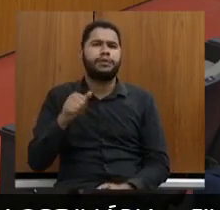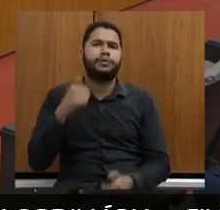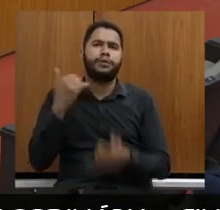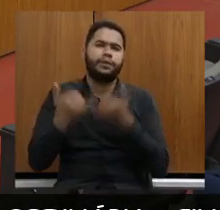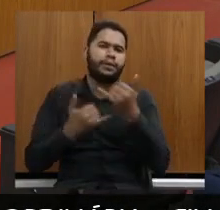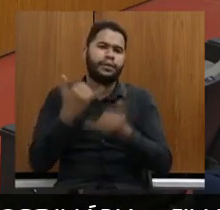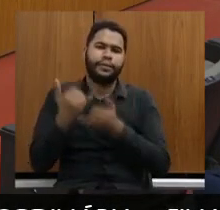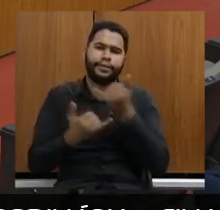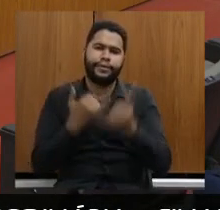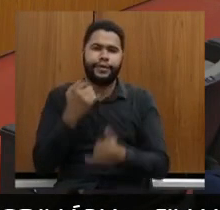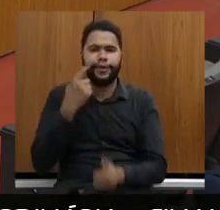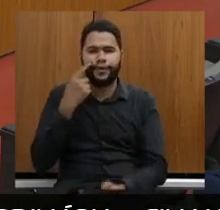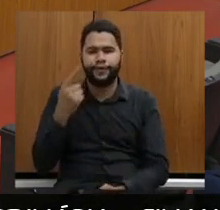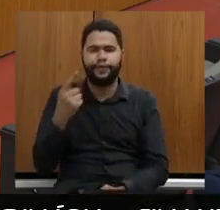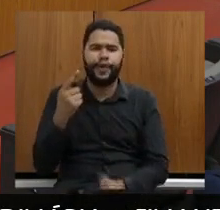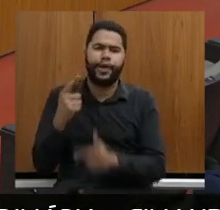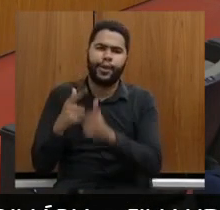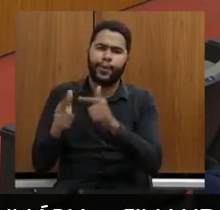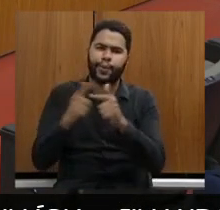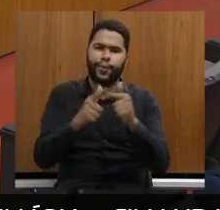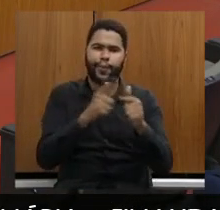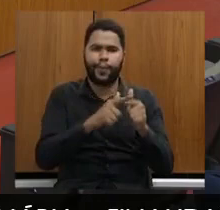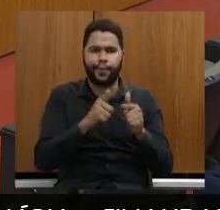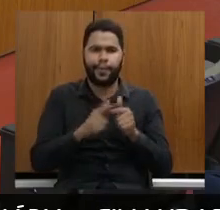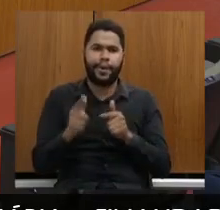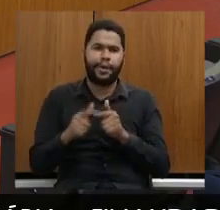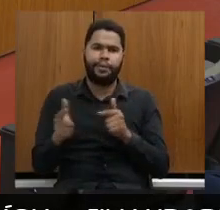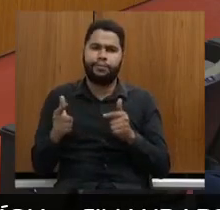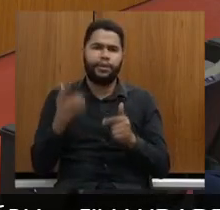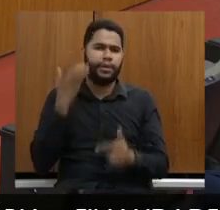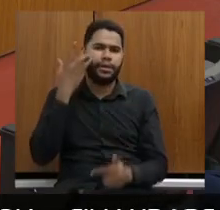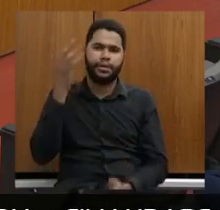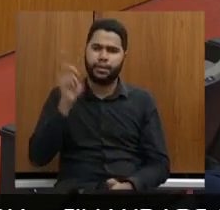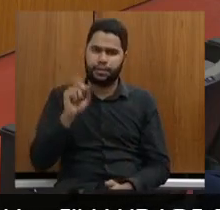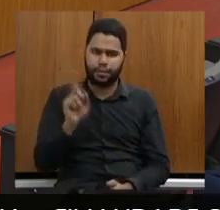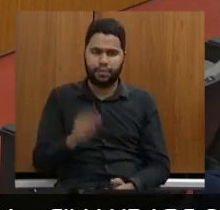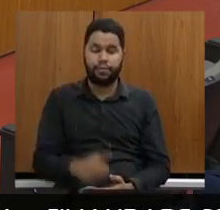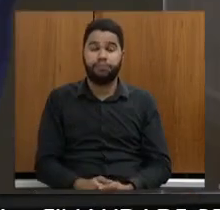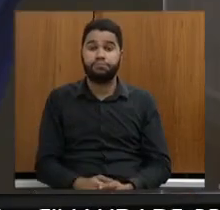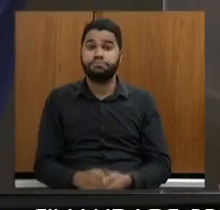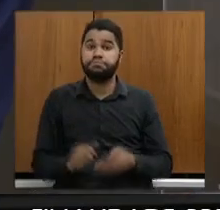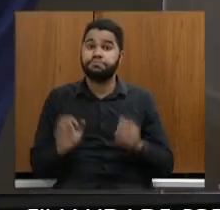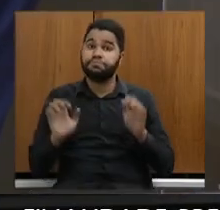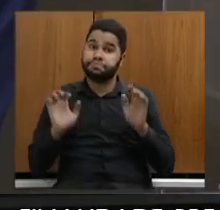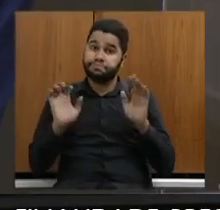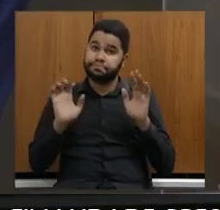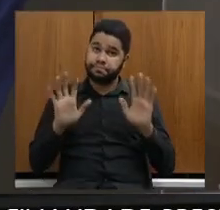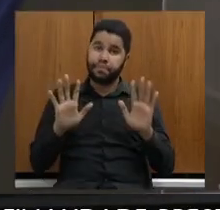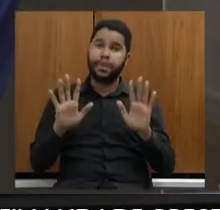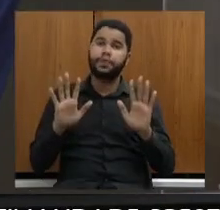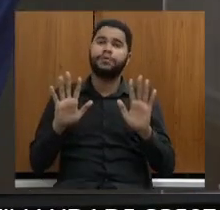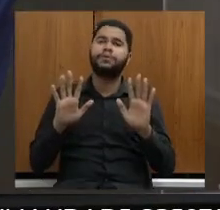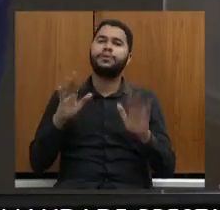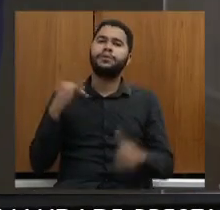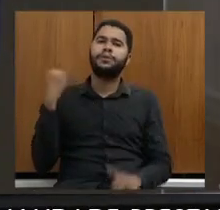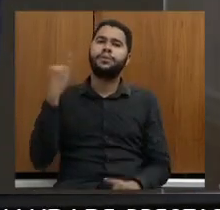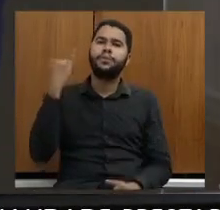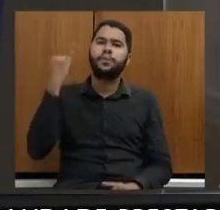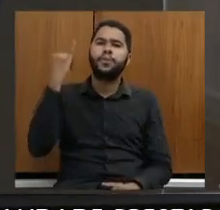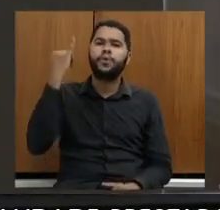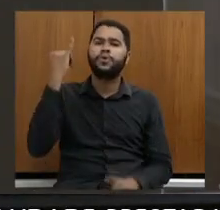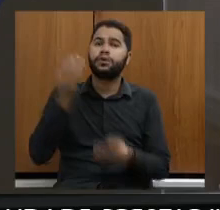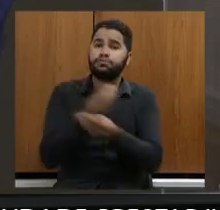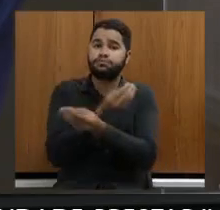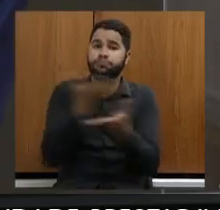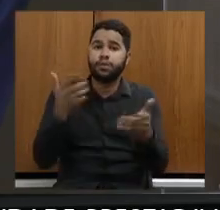porque que a gente veio de problema lá pela direção não é fácil não mas é muito importante porque isso não